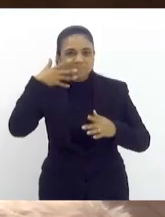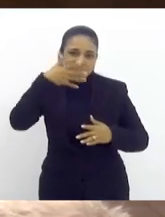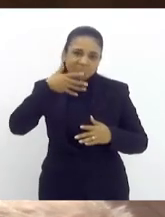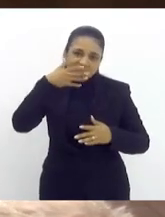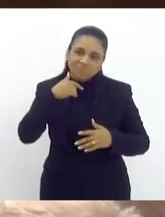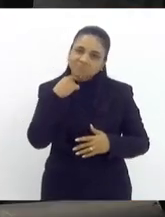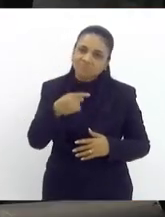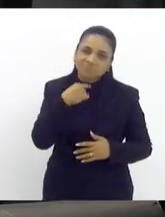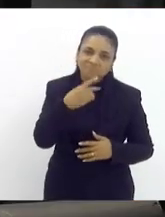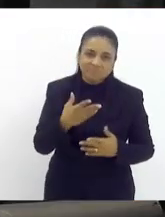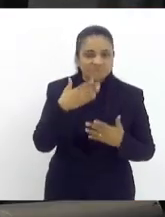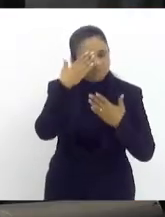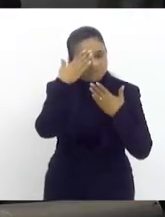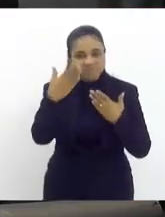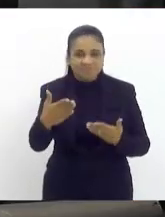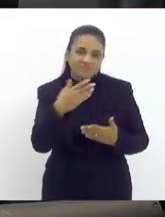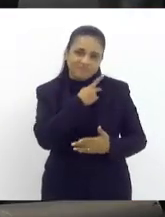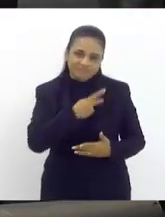Muito obrigado, senhora